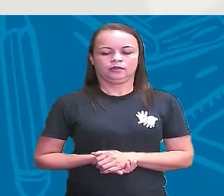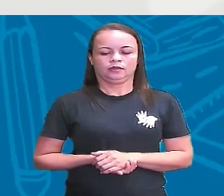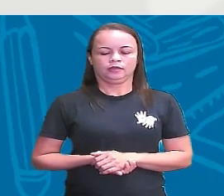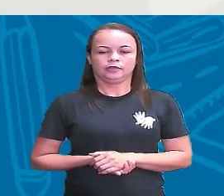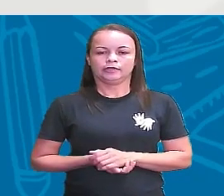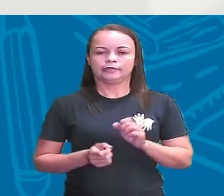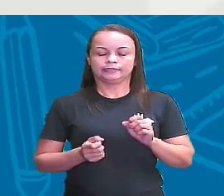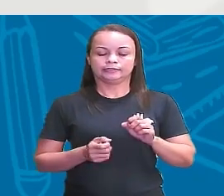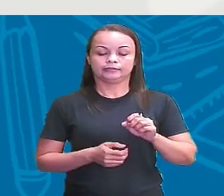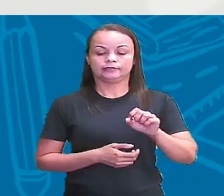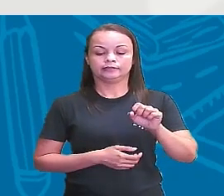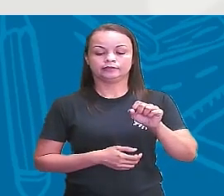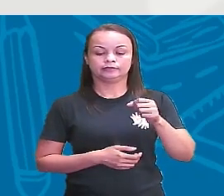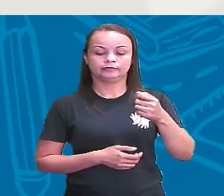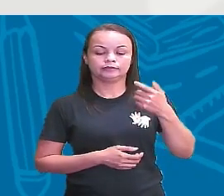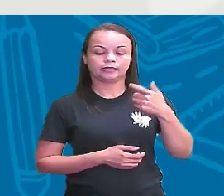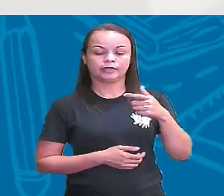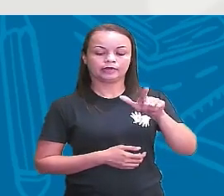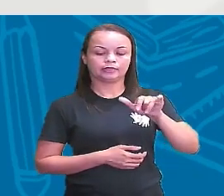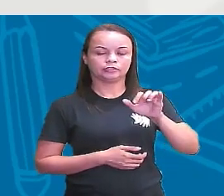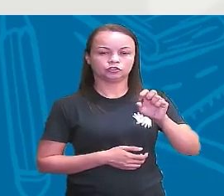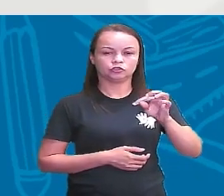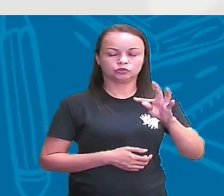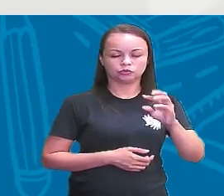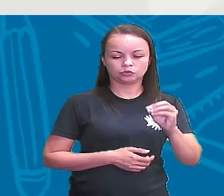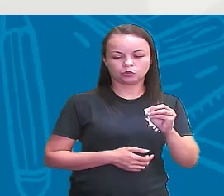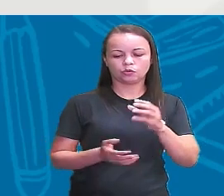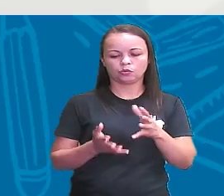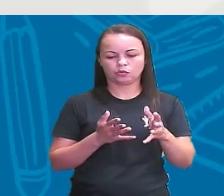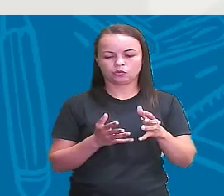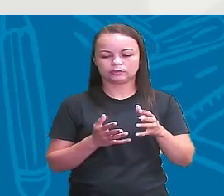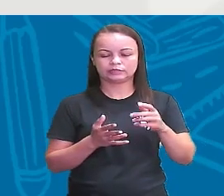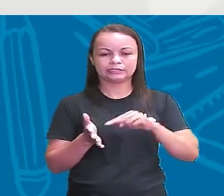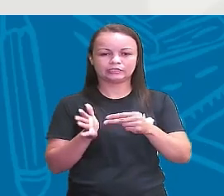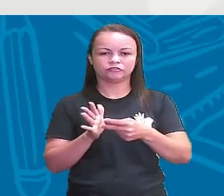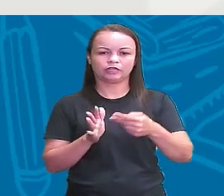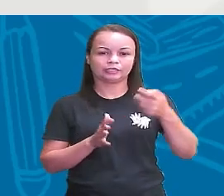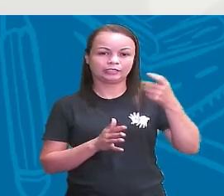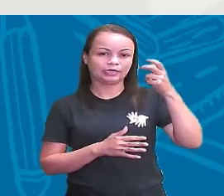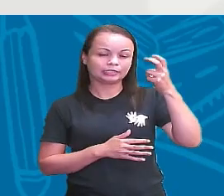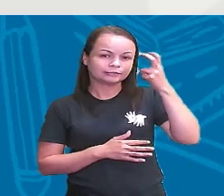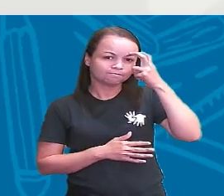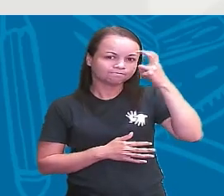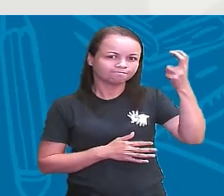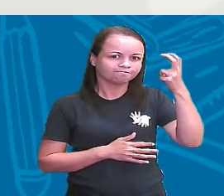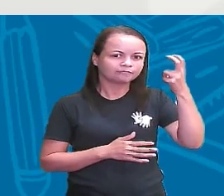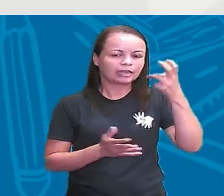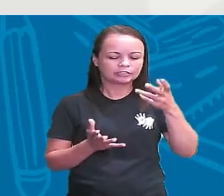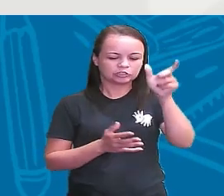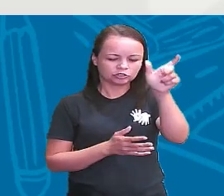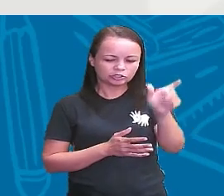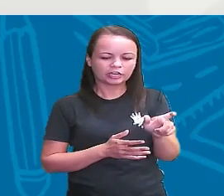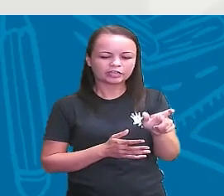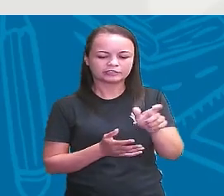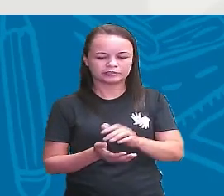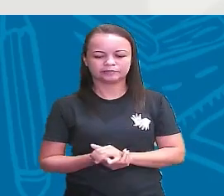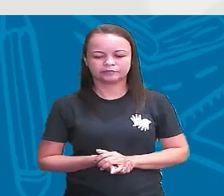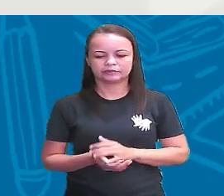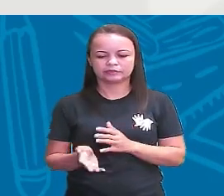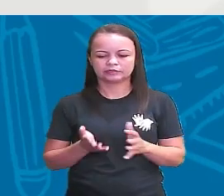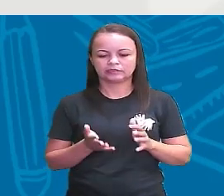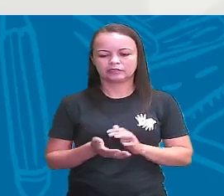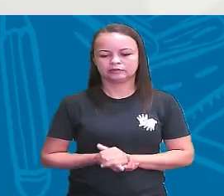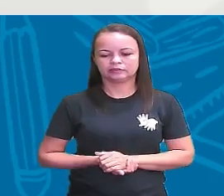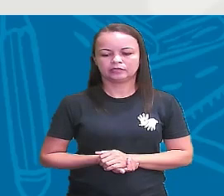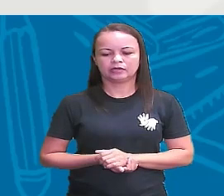pessoa é inteligente. Estar listo significa que a pessoa está pronta. Quando a